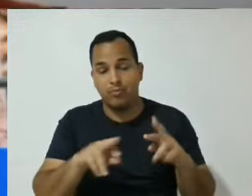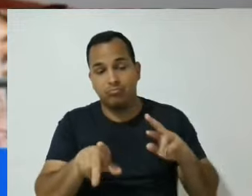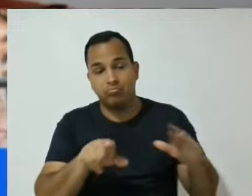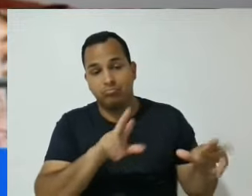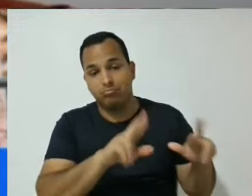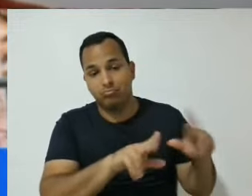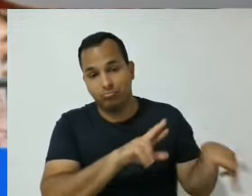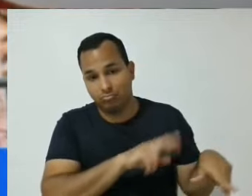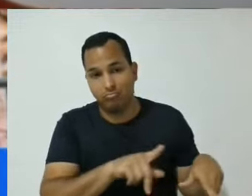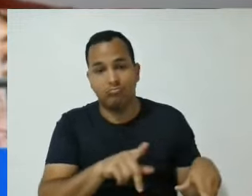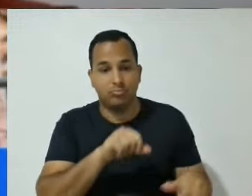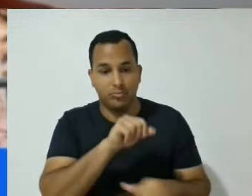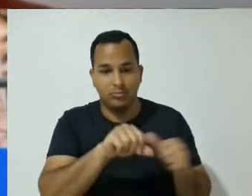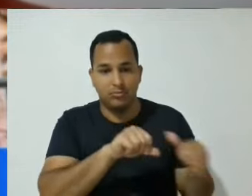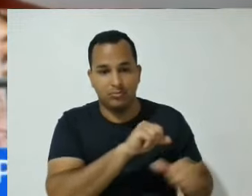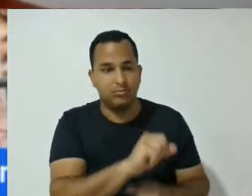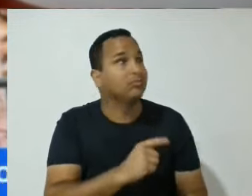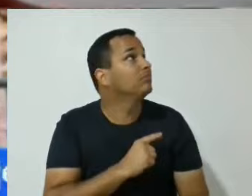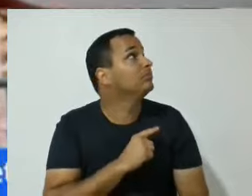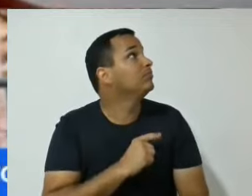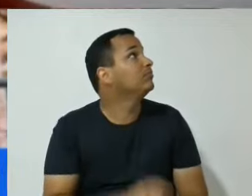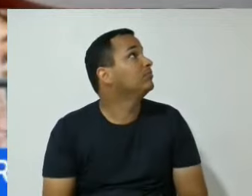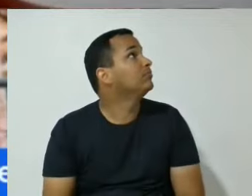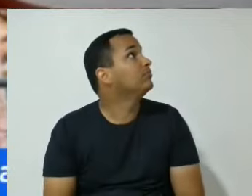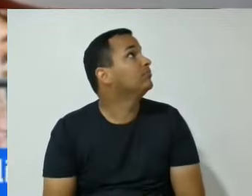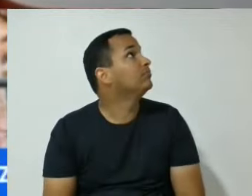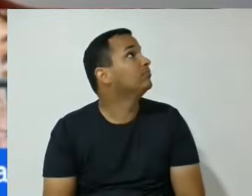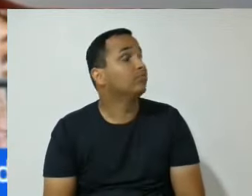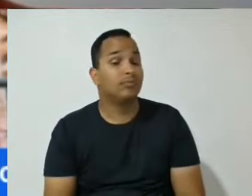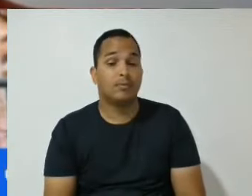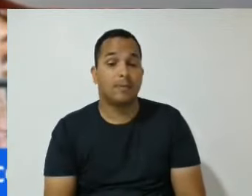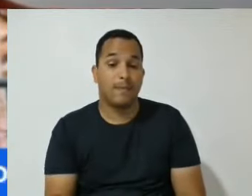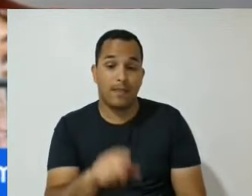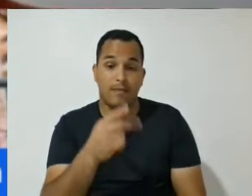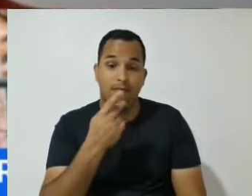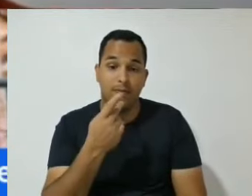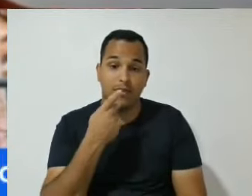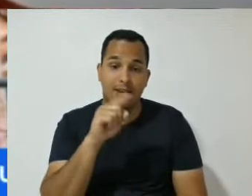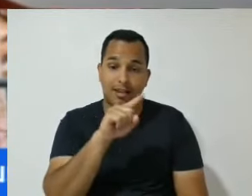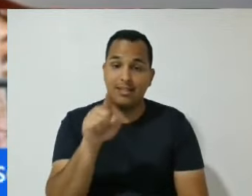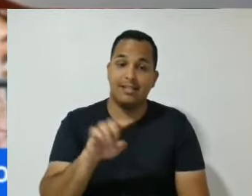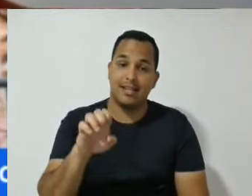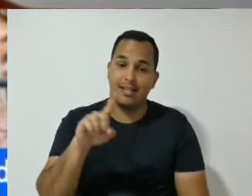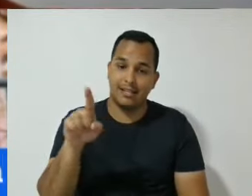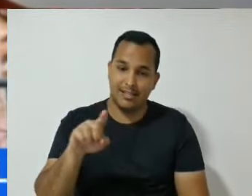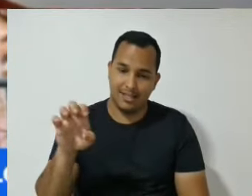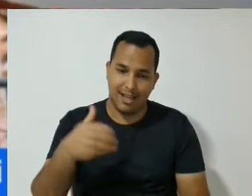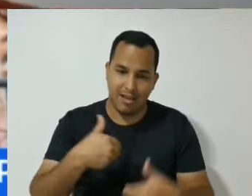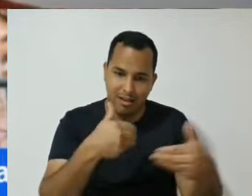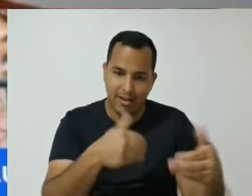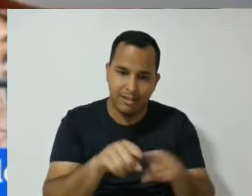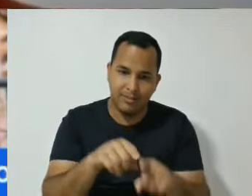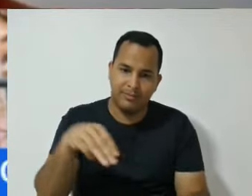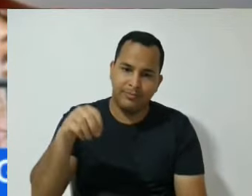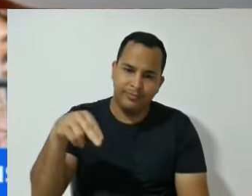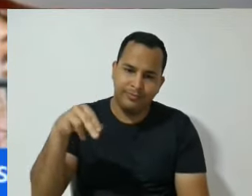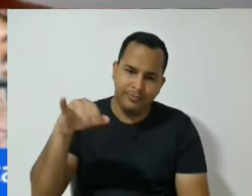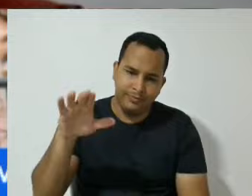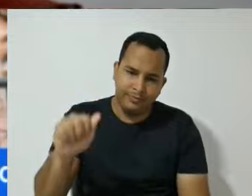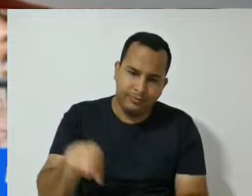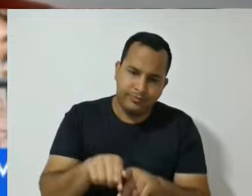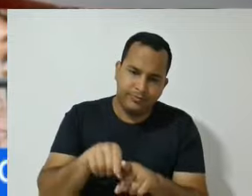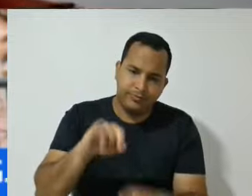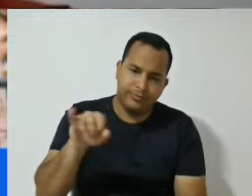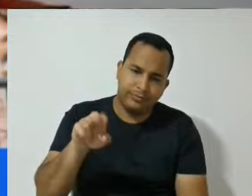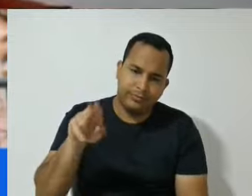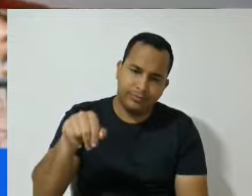mudando. E aí, com relação, você falou da Zezé, da acolhida da Zezé, da Mônica, o Júnior, que foi bacana. E essa